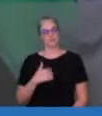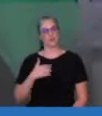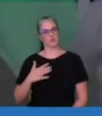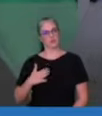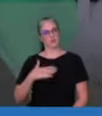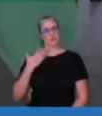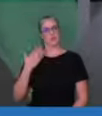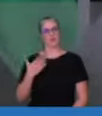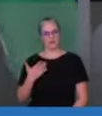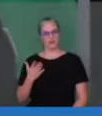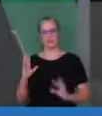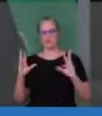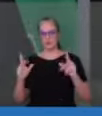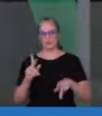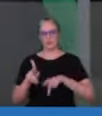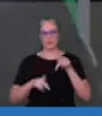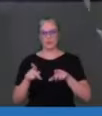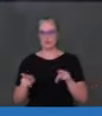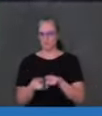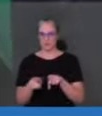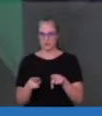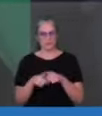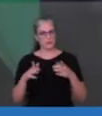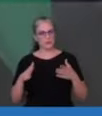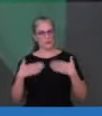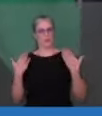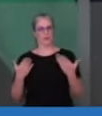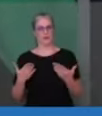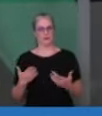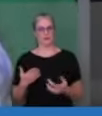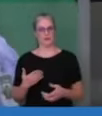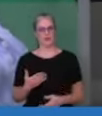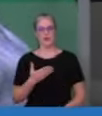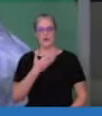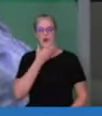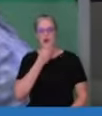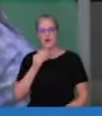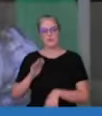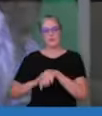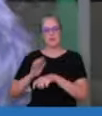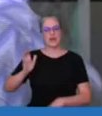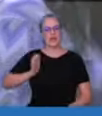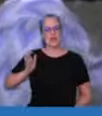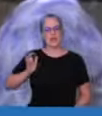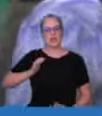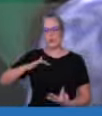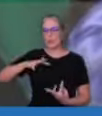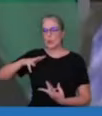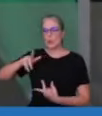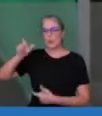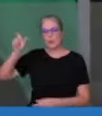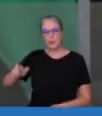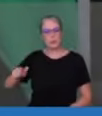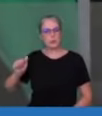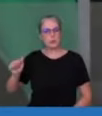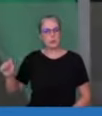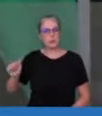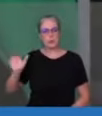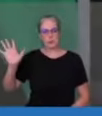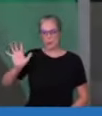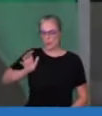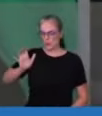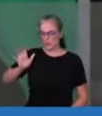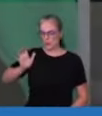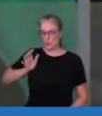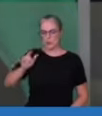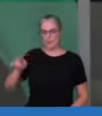os brasileiros, a gente tem o homem mais rico do mundo, uma das pessoas que está mais